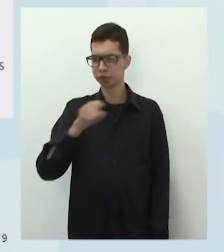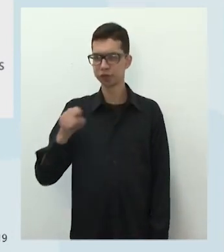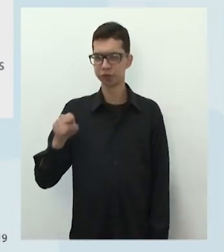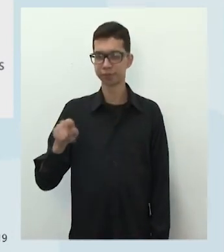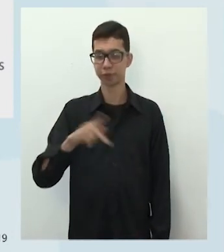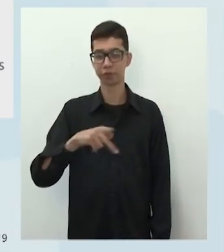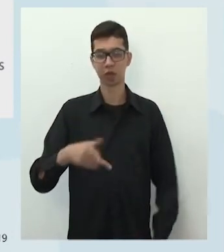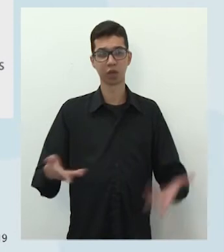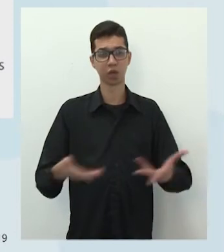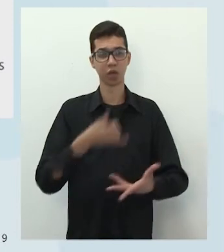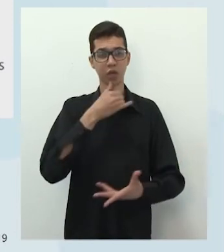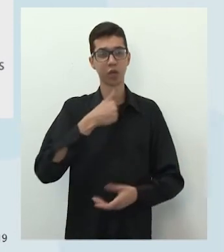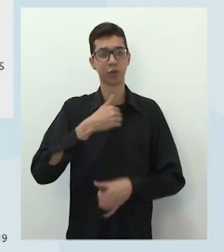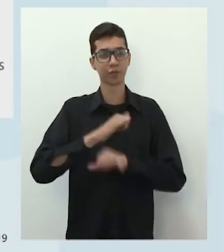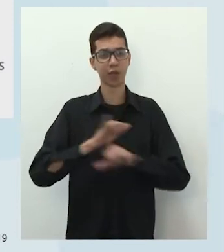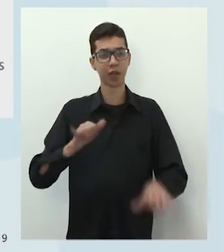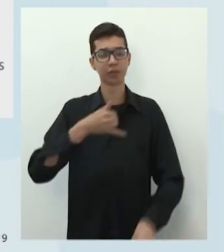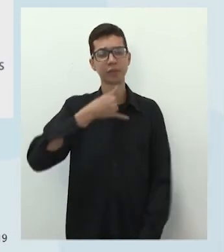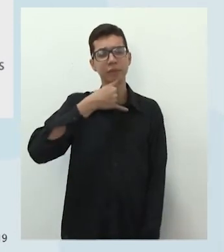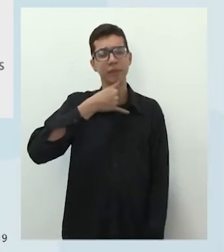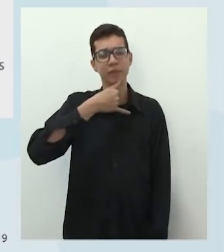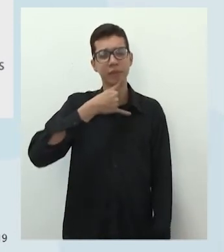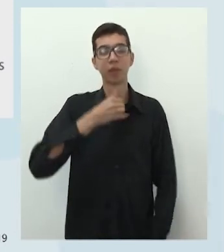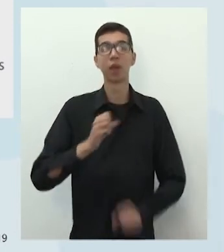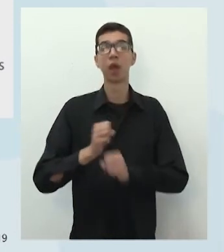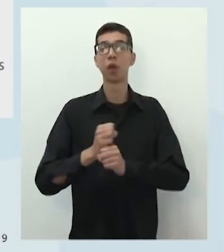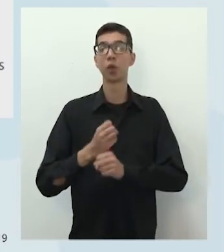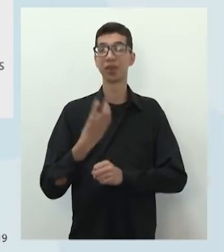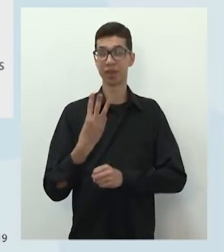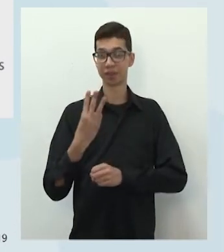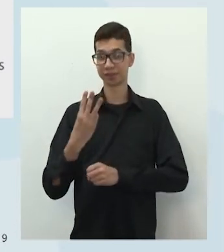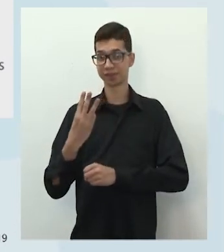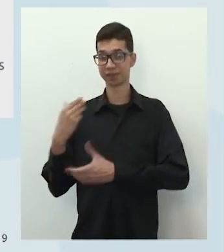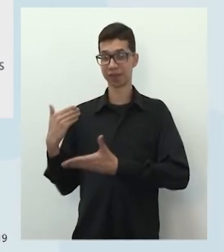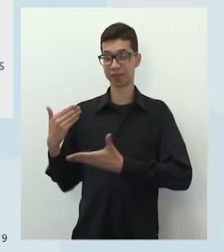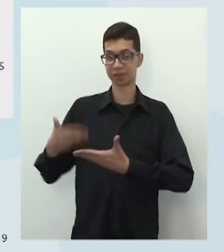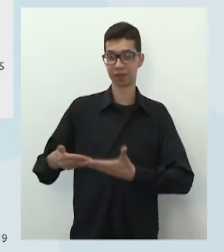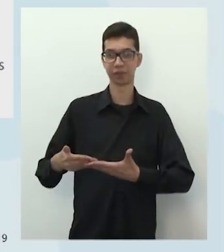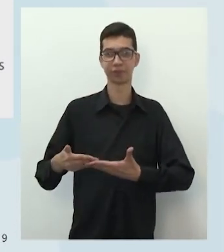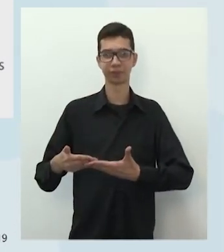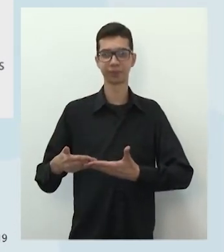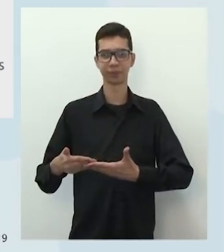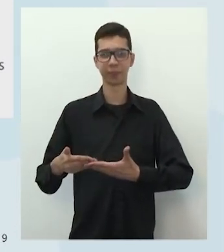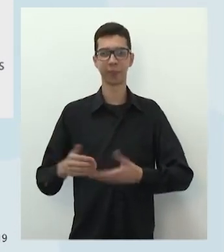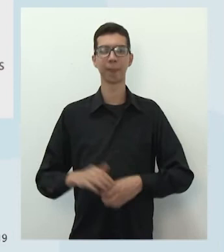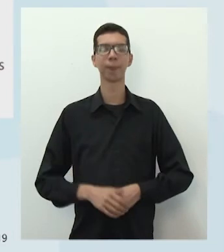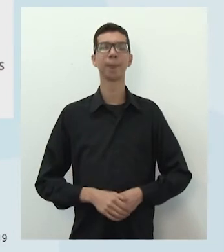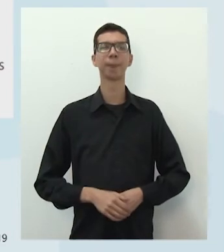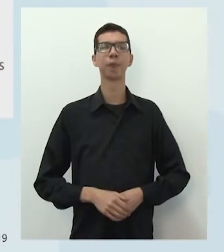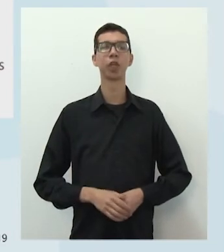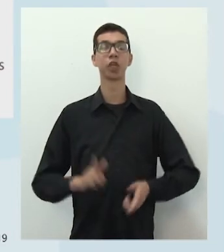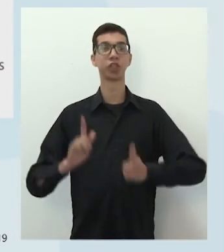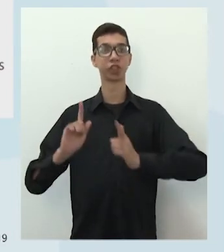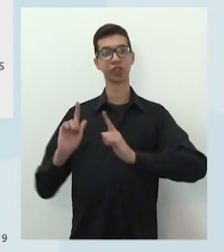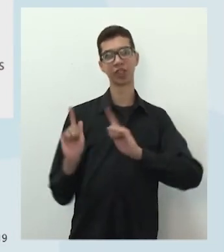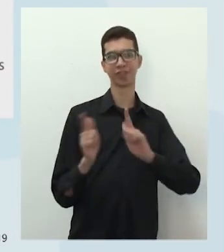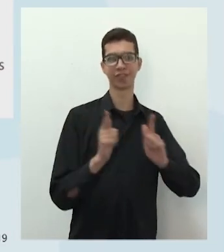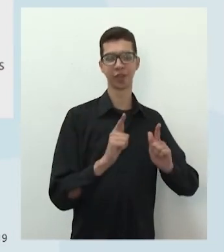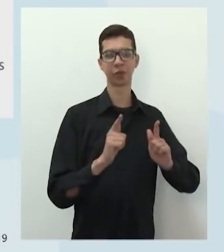quê? Porque agora o jeito dessa molecada se conectar à internet é tecnologia móvel,